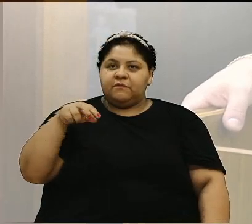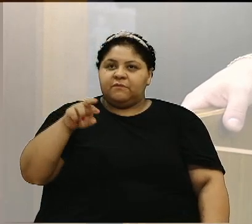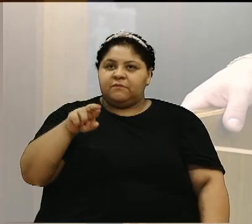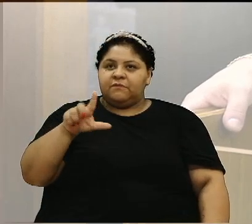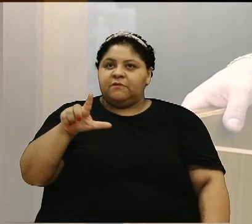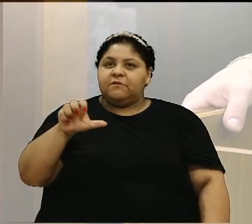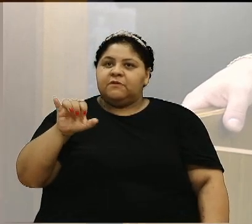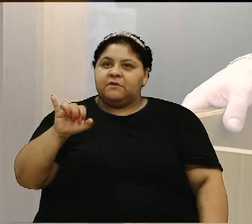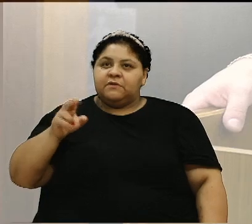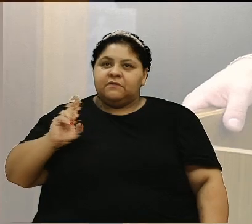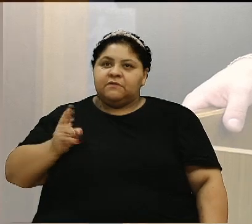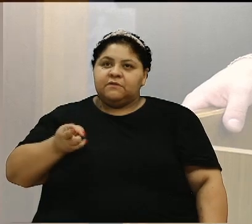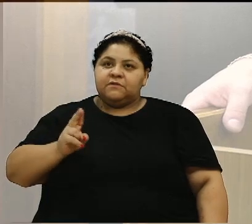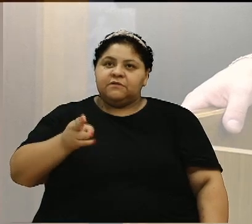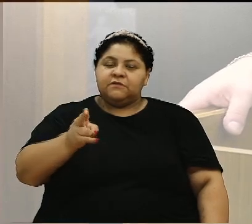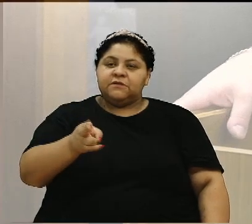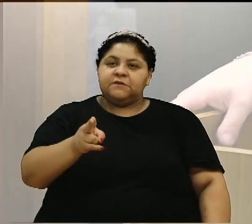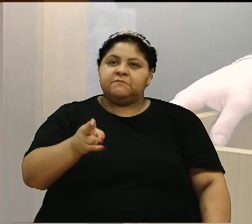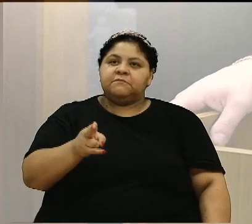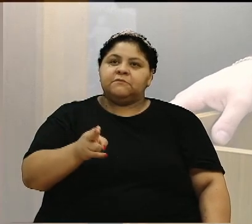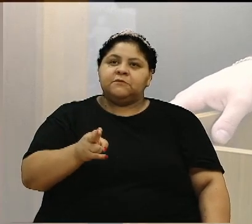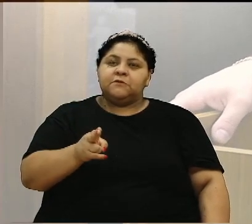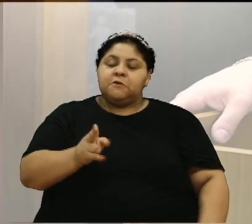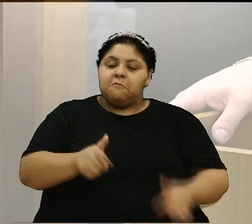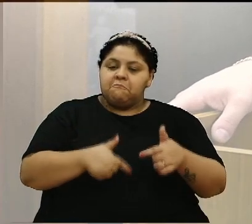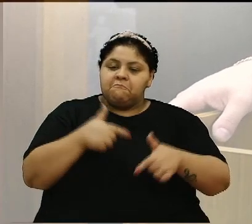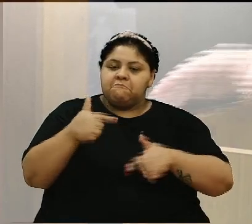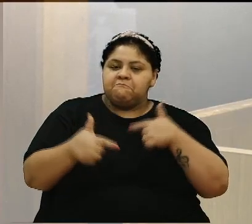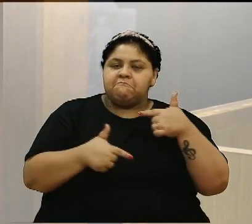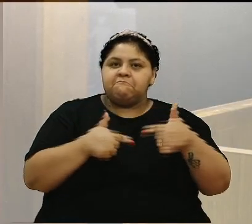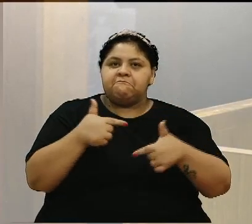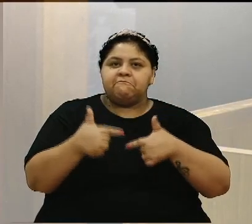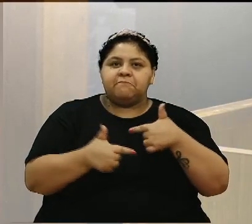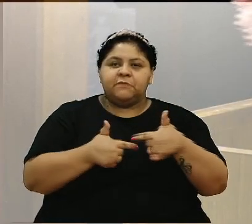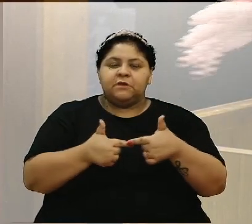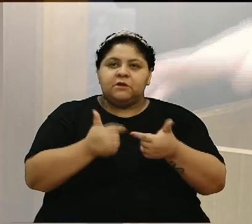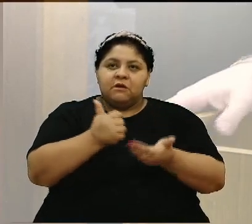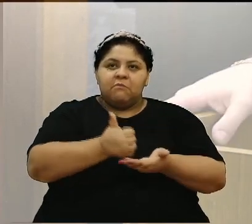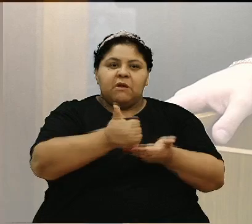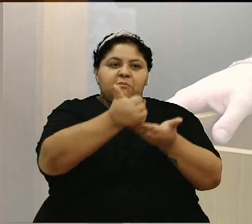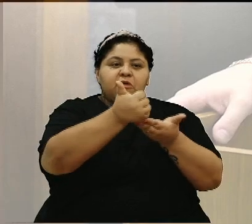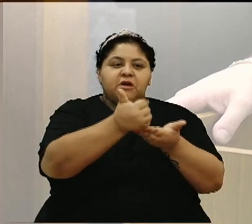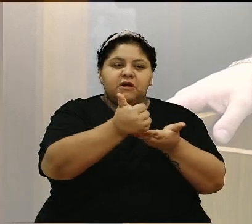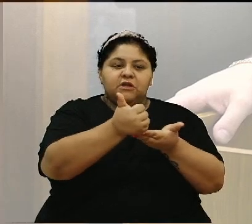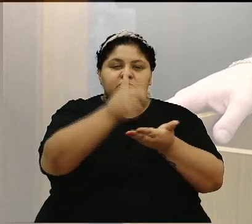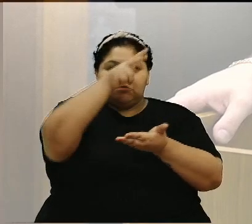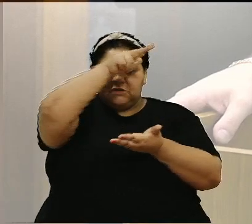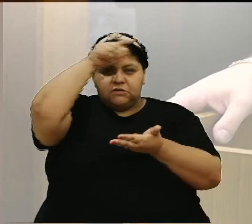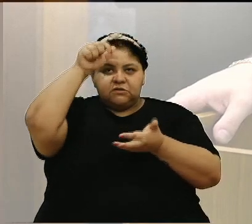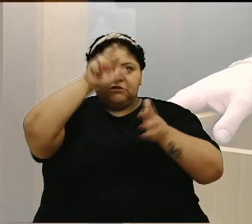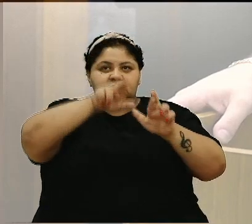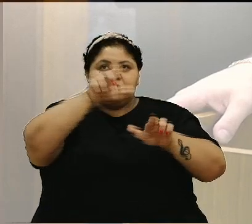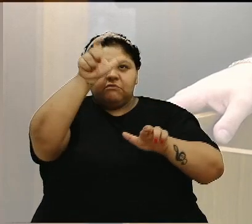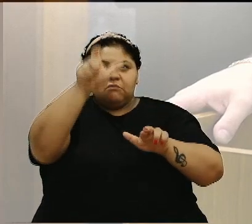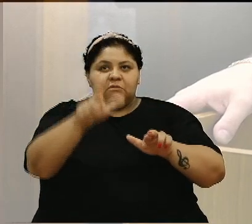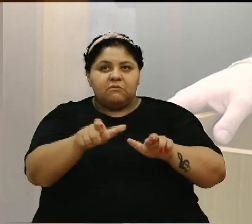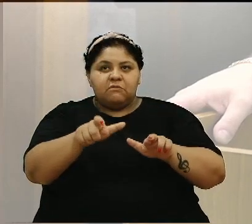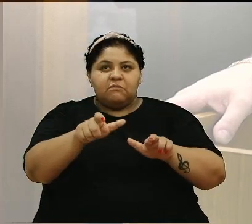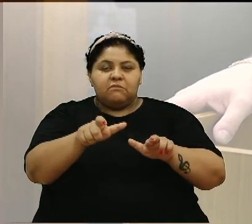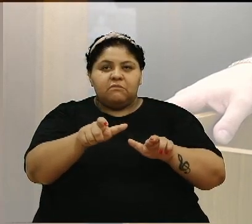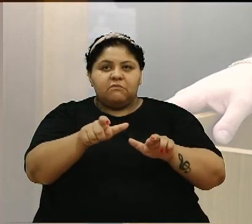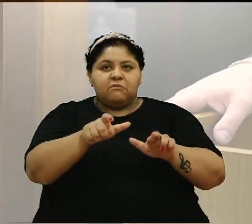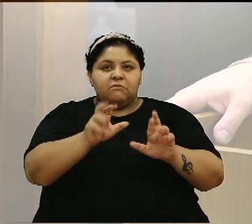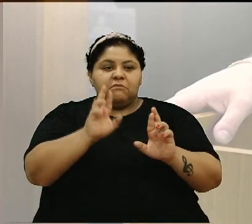Darley sempre ativo, proativo no município e na região. Então, é uma pessoa que é uma referência na nossa